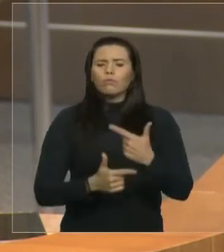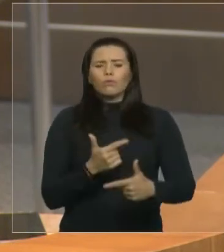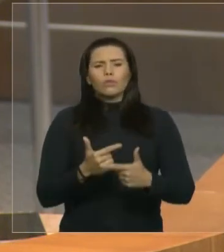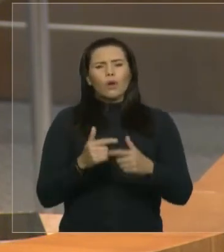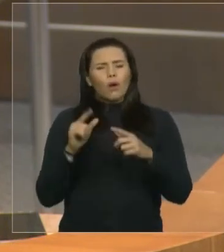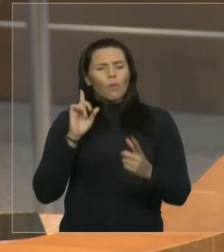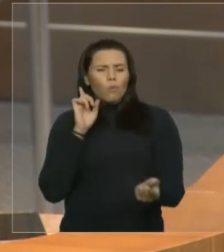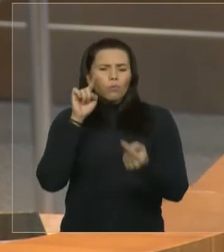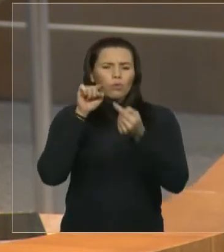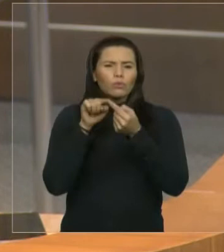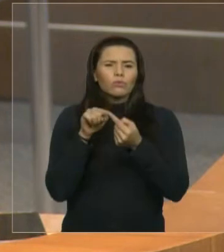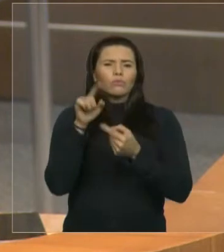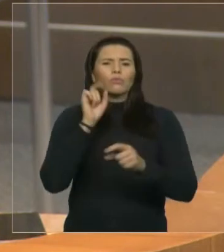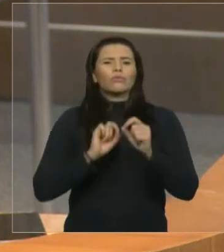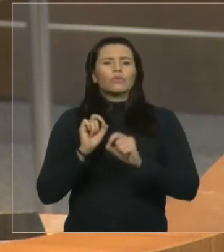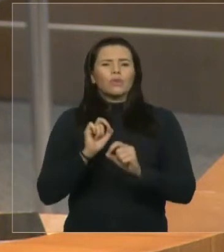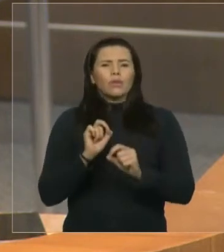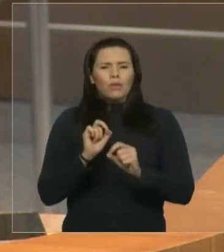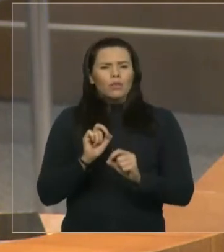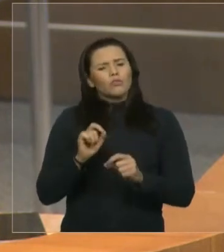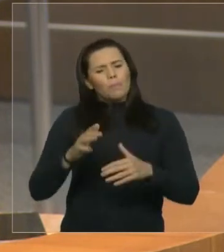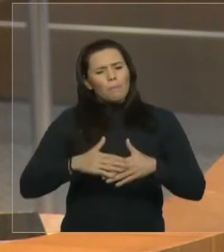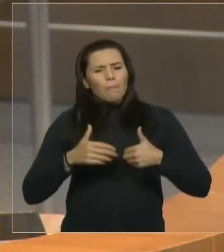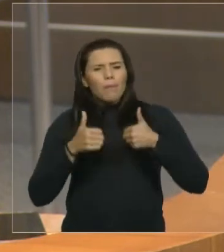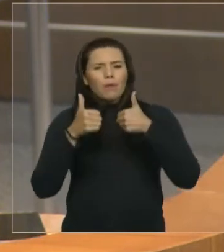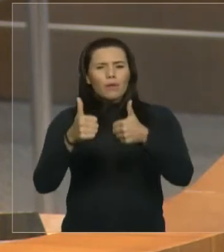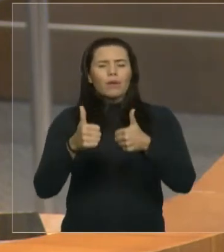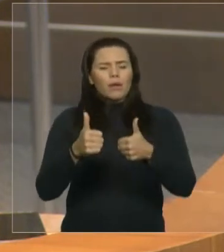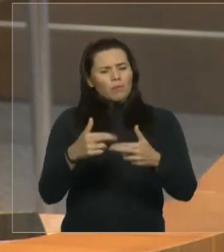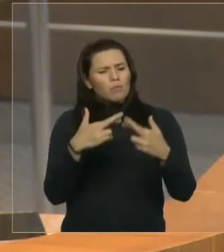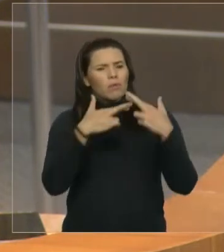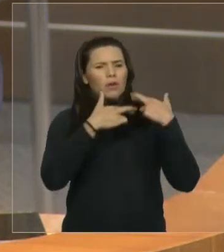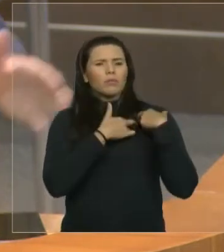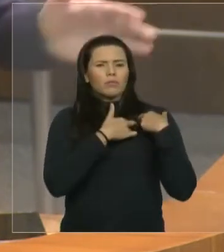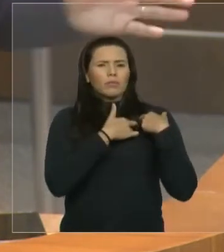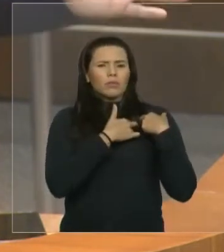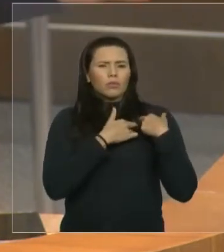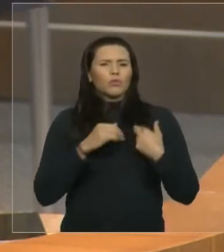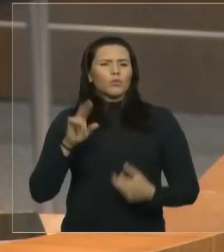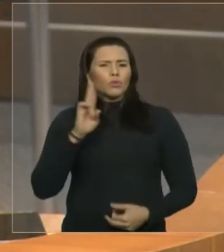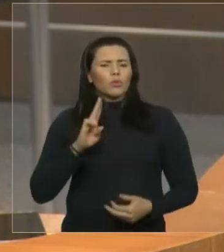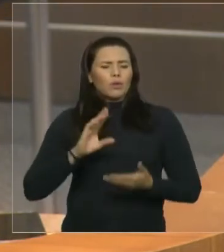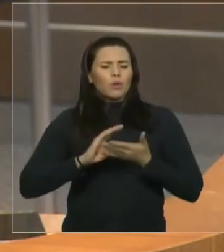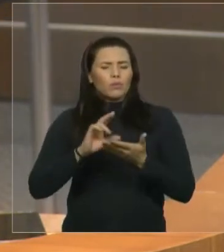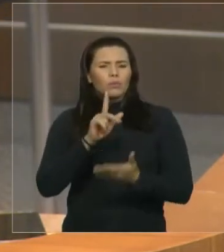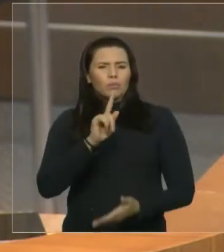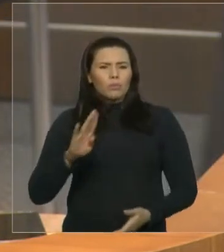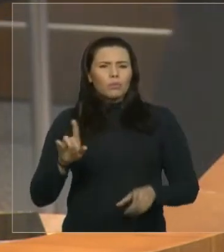muita transparência e com muita responsabilidade dos recursos públicos. Está aqui o Hospital do Trauma.